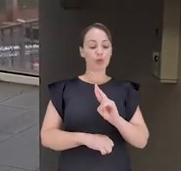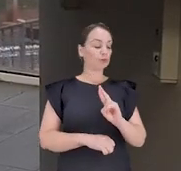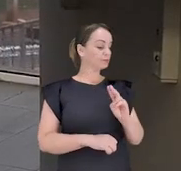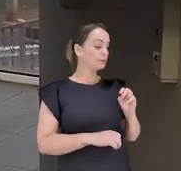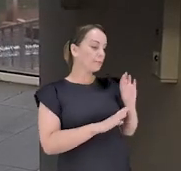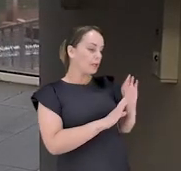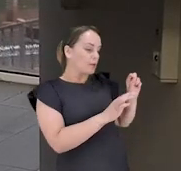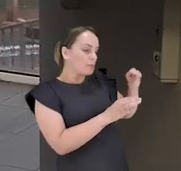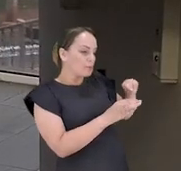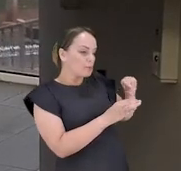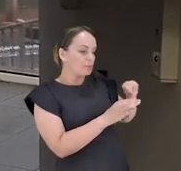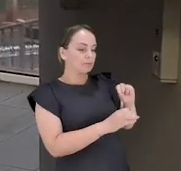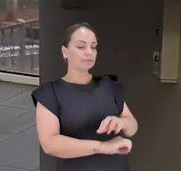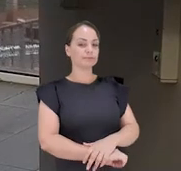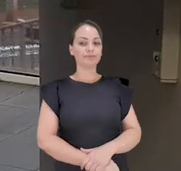na sua mão.